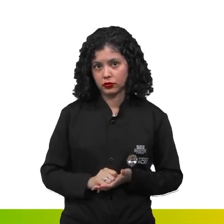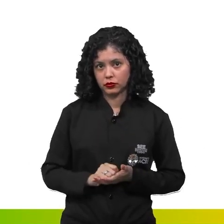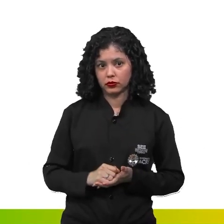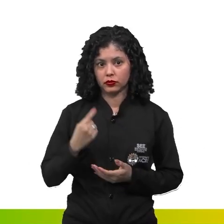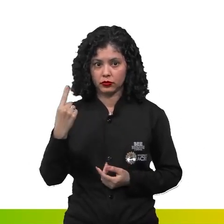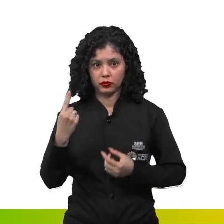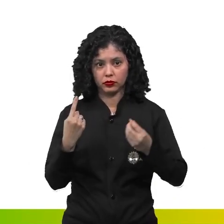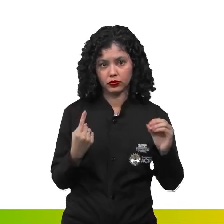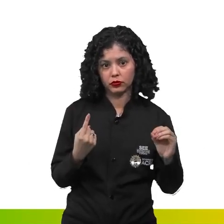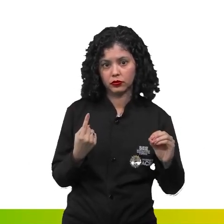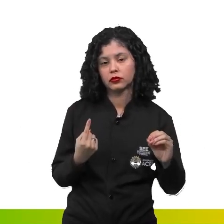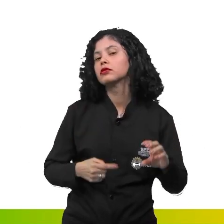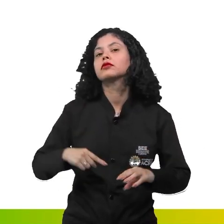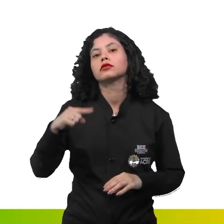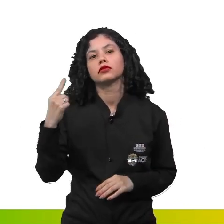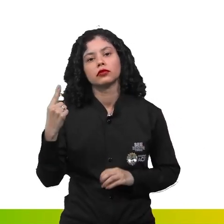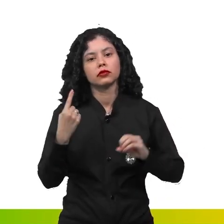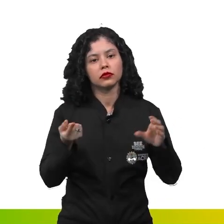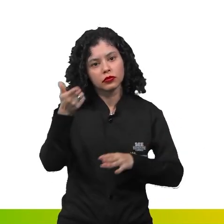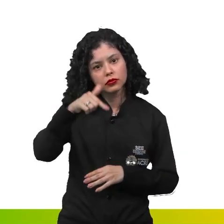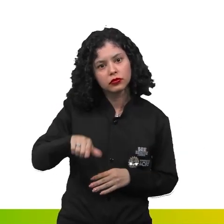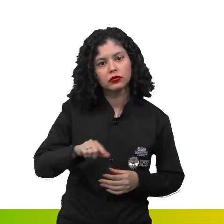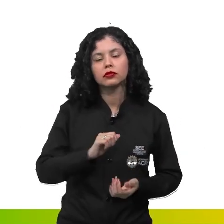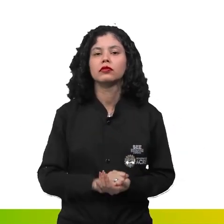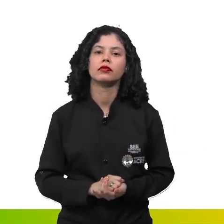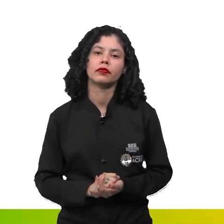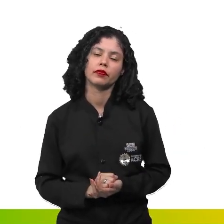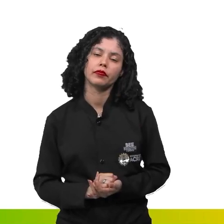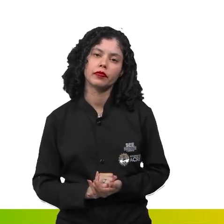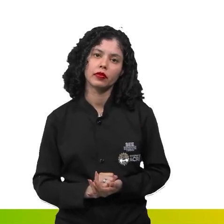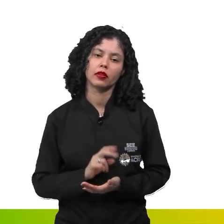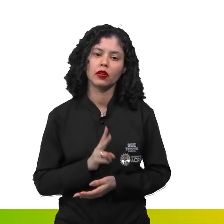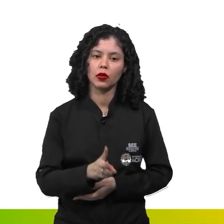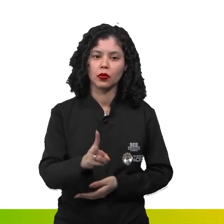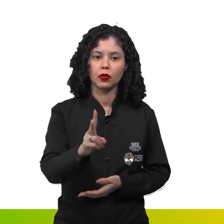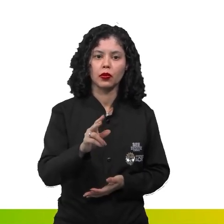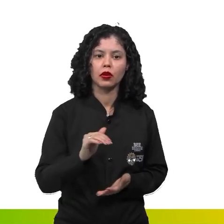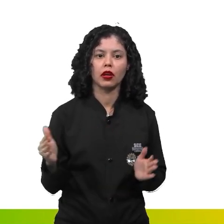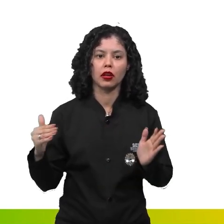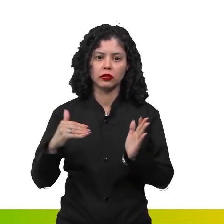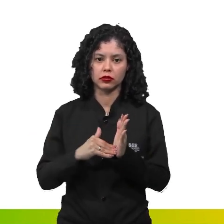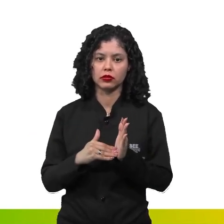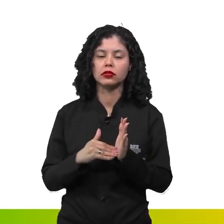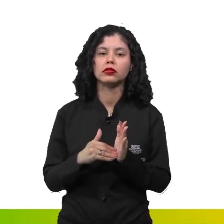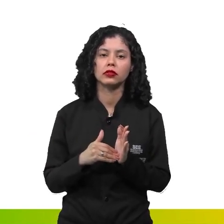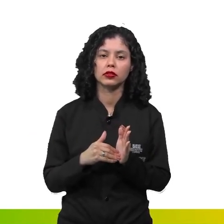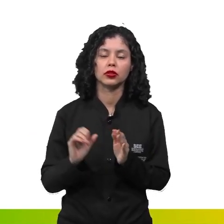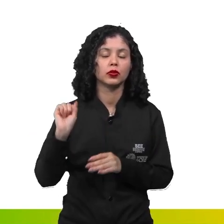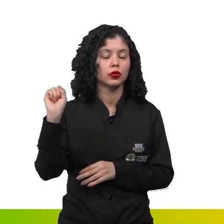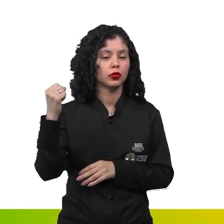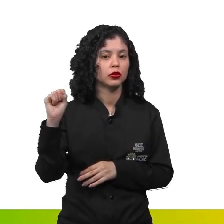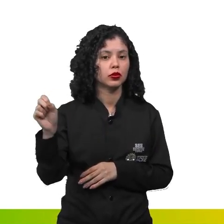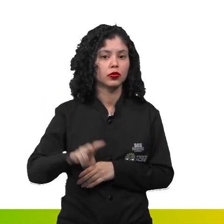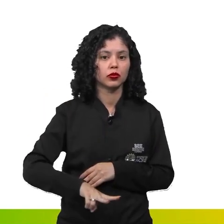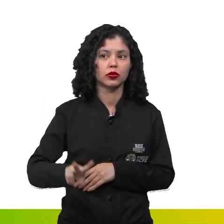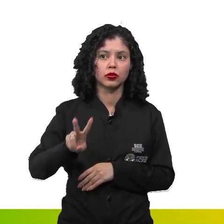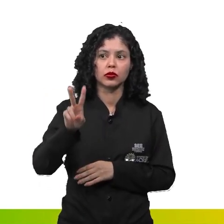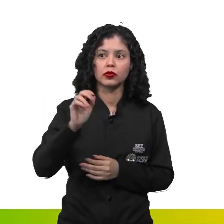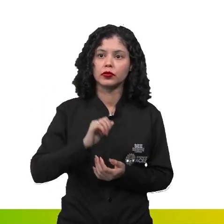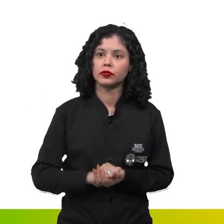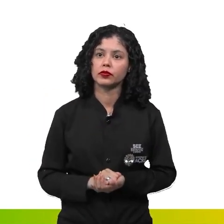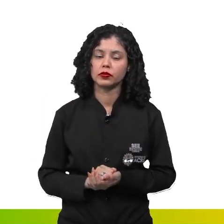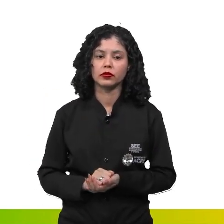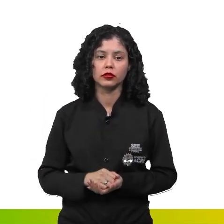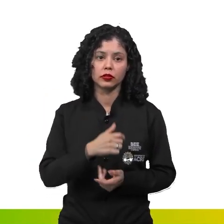e 0, no segundo 1 e 0 novamente, no terceiro e assim por diante até o oitavo valor. Então, nós